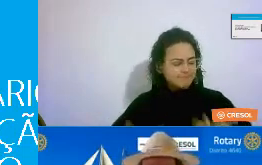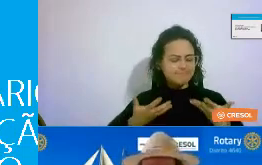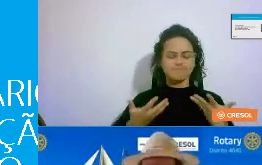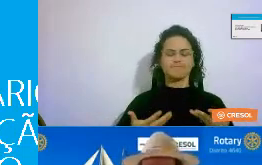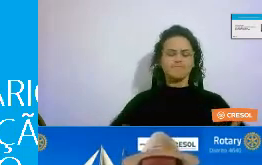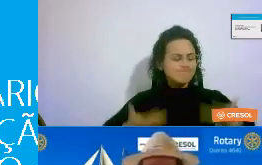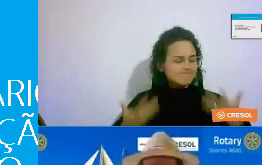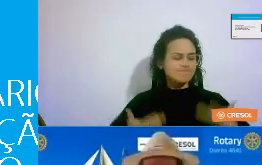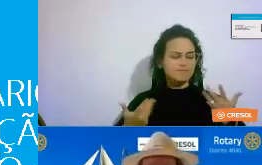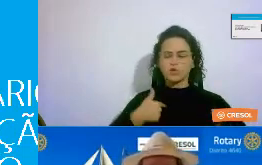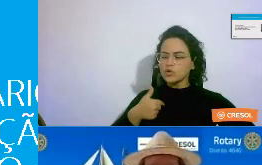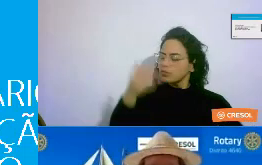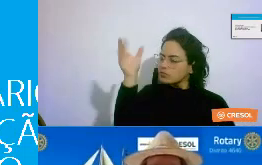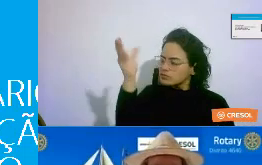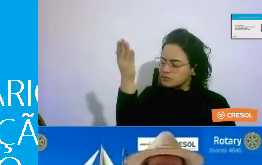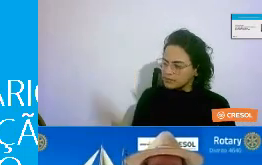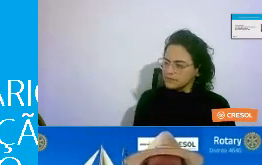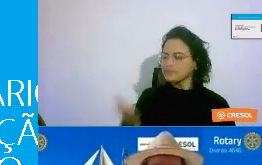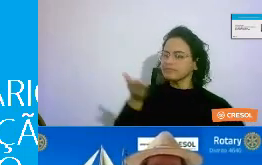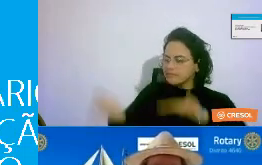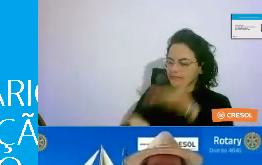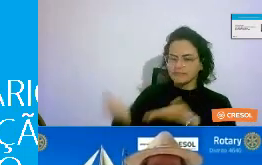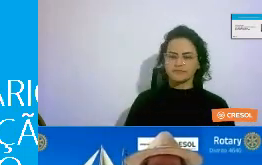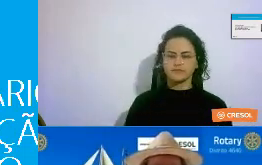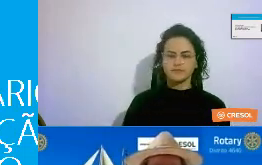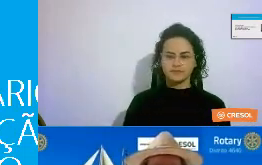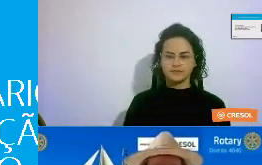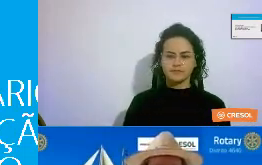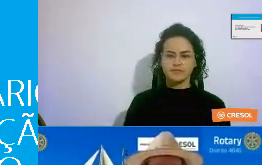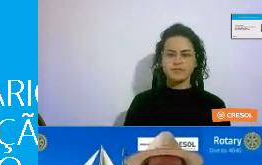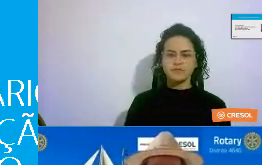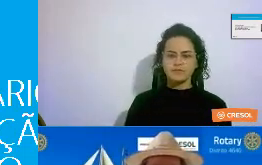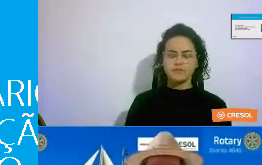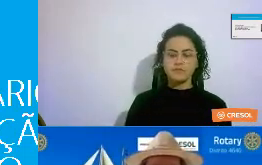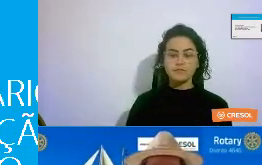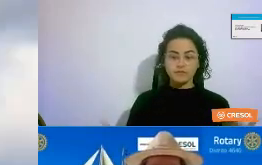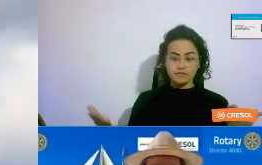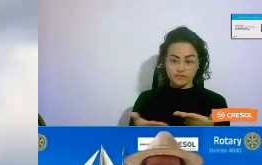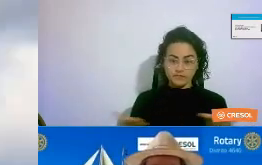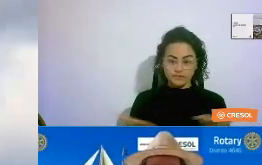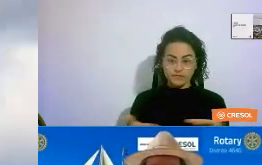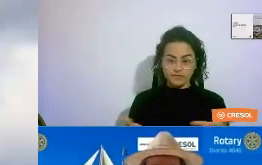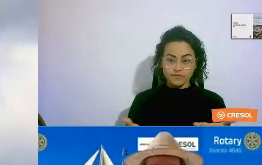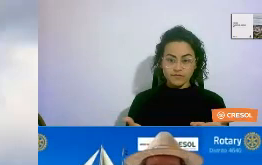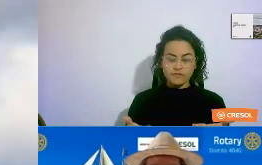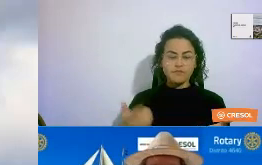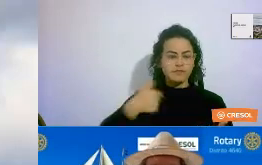ao próximo. Tá certo? Muito bem. Para preparar a minha apresentação, evidentemente,